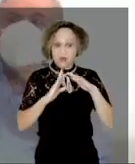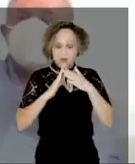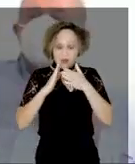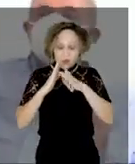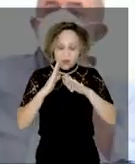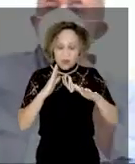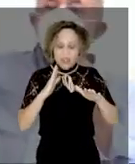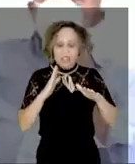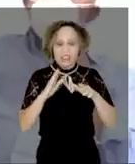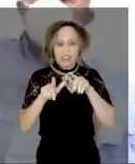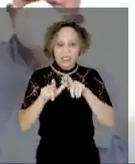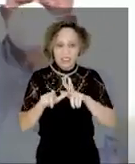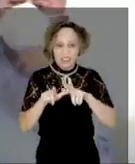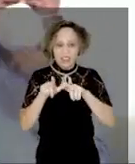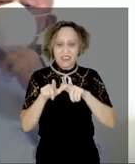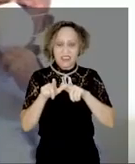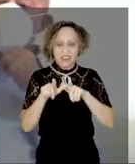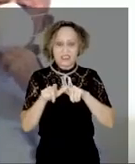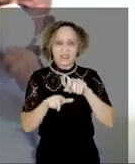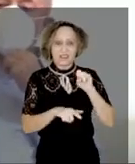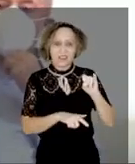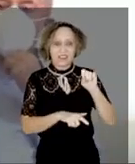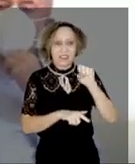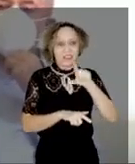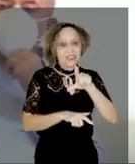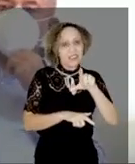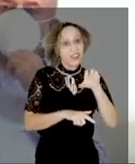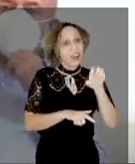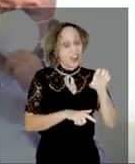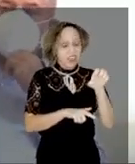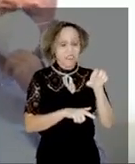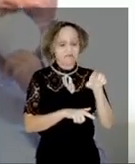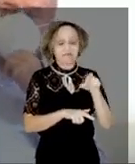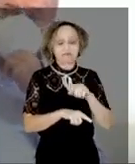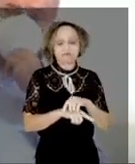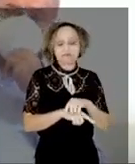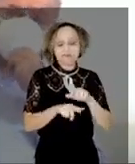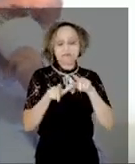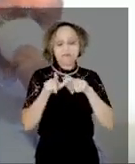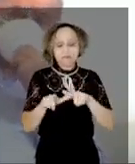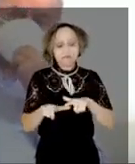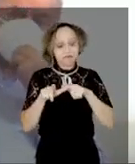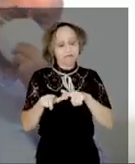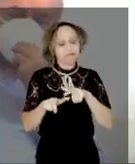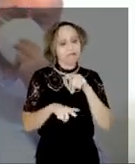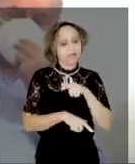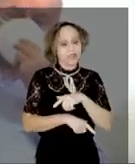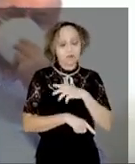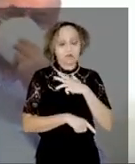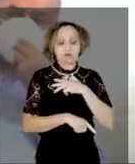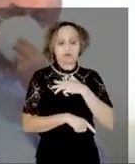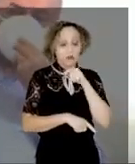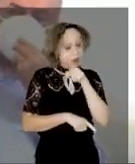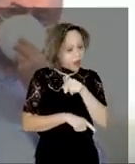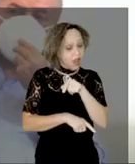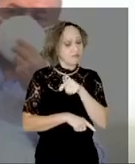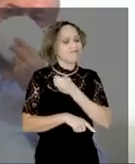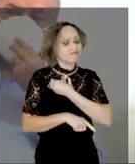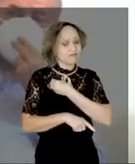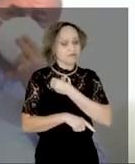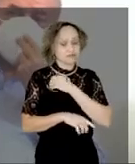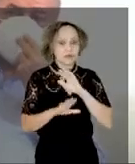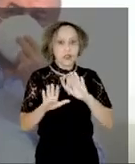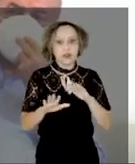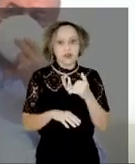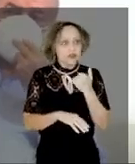presidente, a memória, direito e cultura de um povo refunda